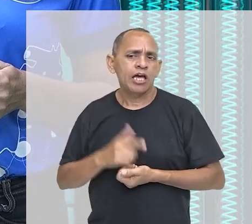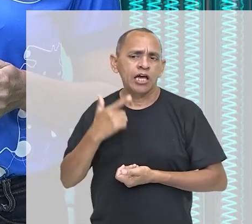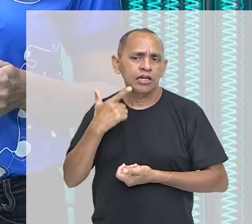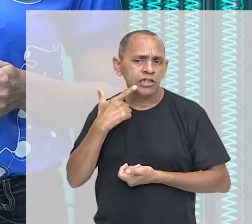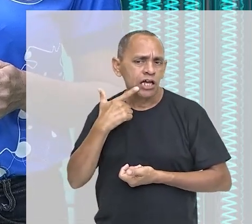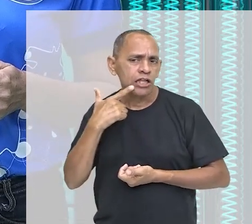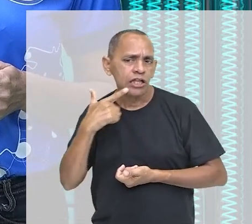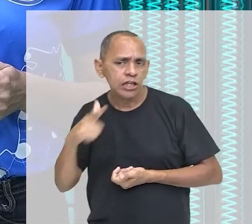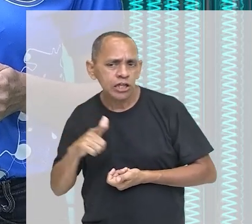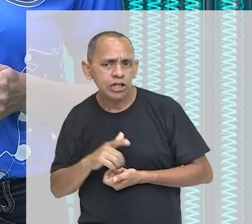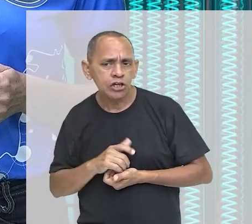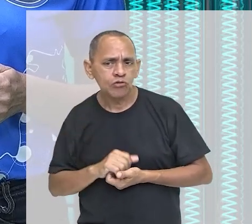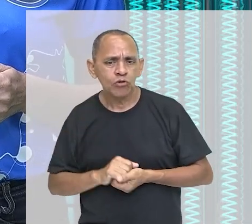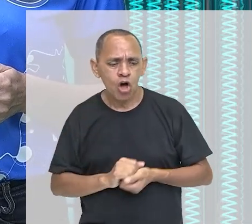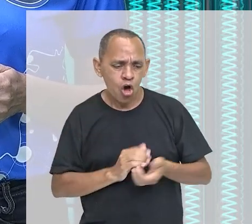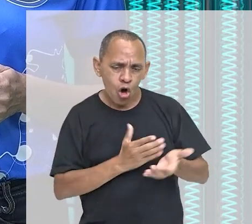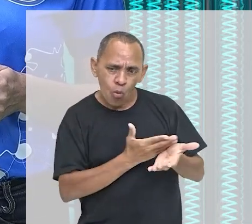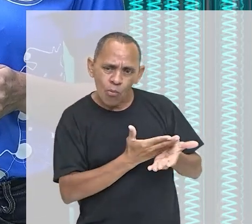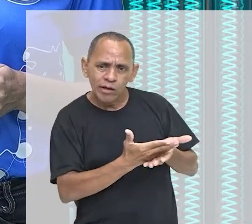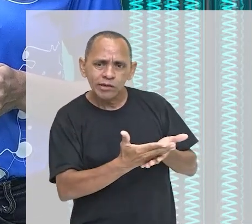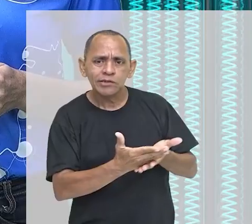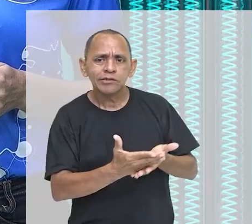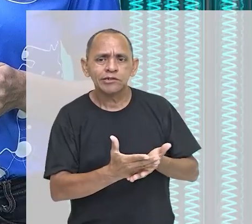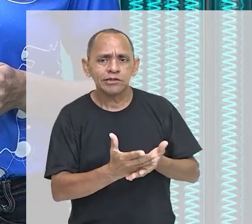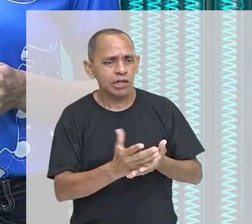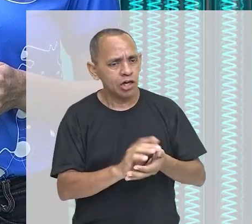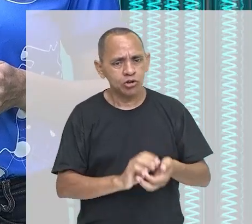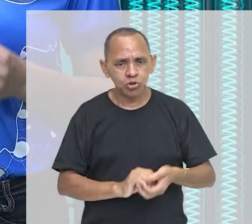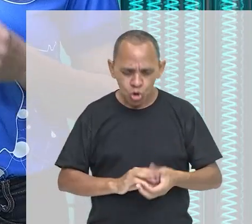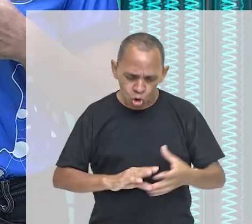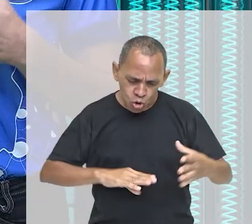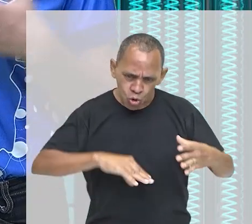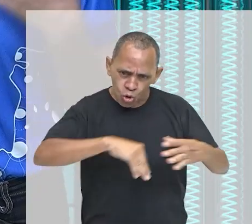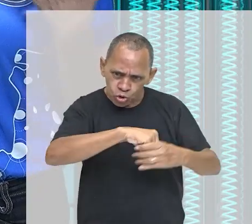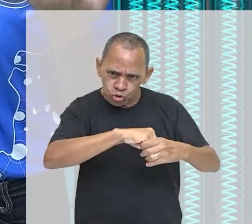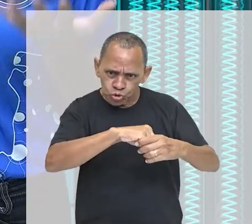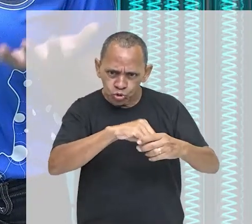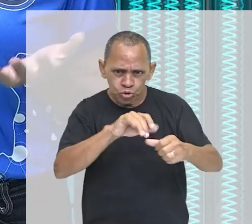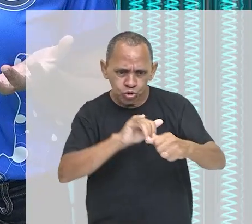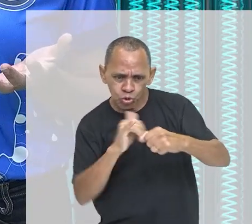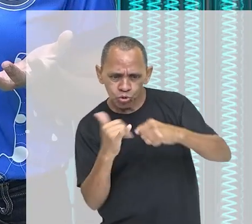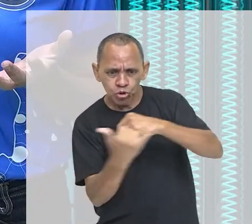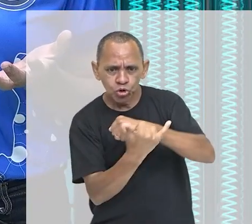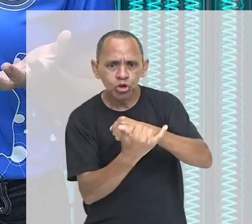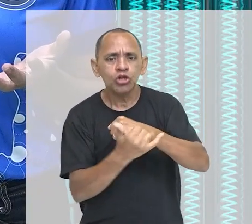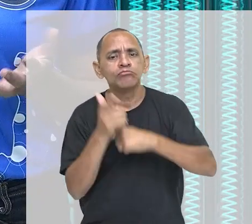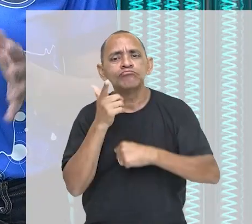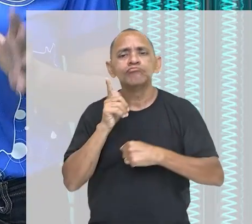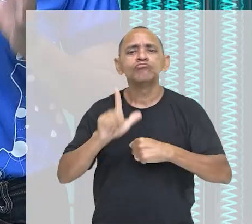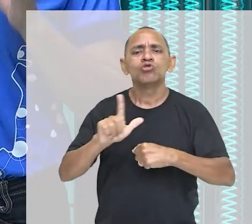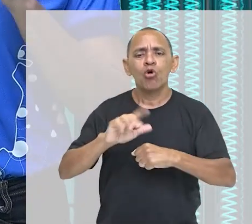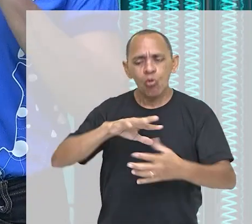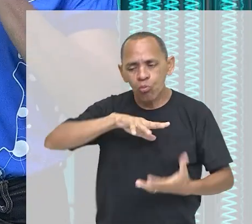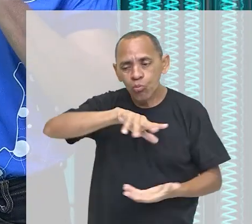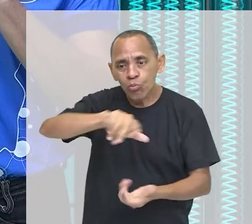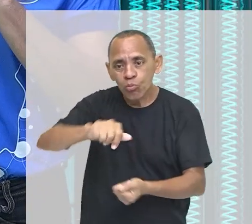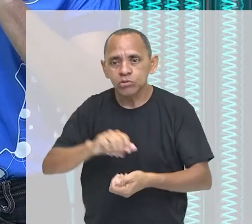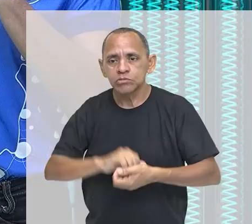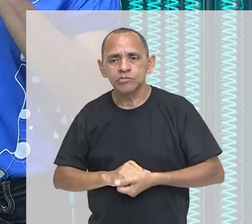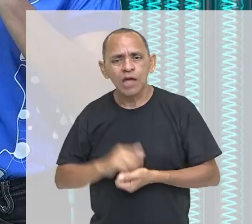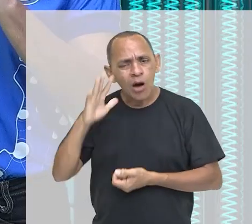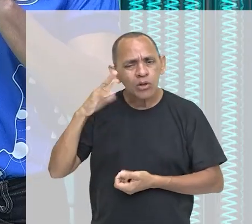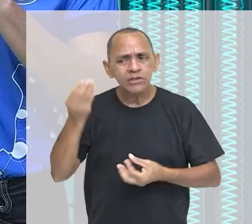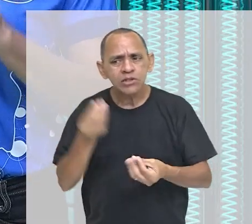de um pequeno arquipélago, conquistou o planeta. Como será que isso aconteceu, não é? Lá a Inglaterra é